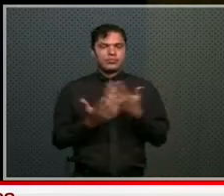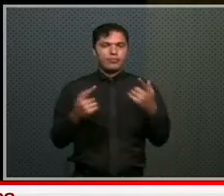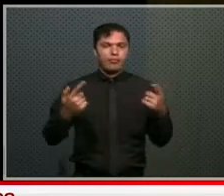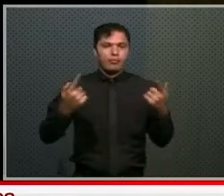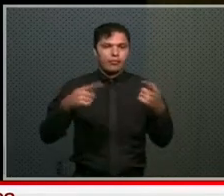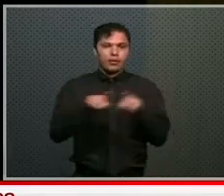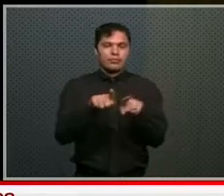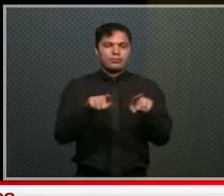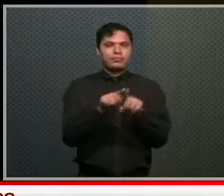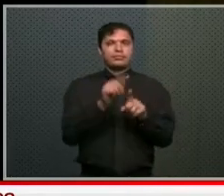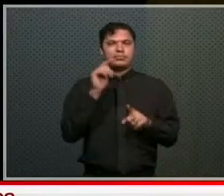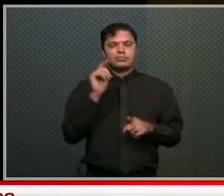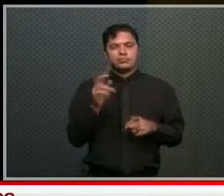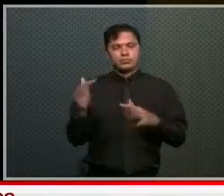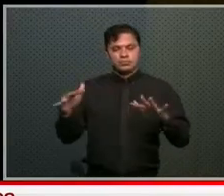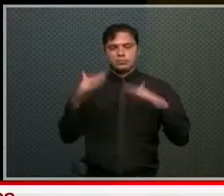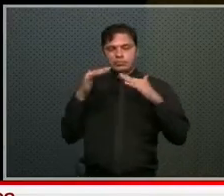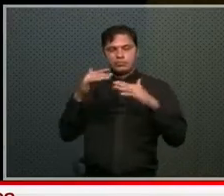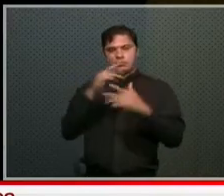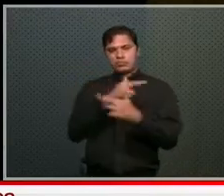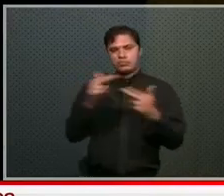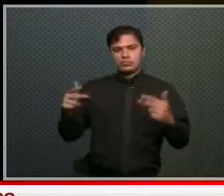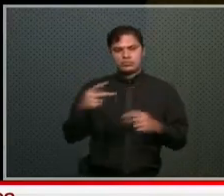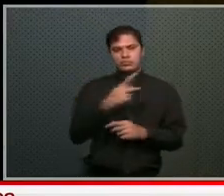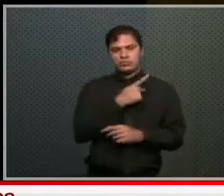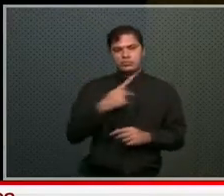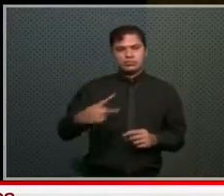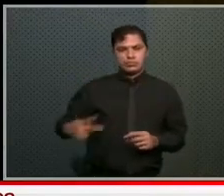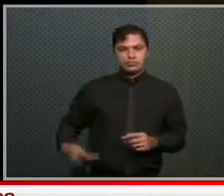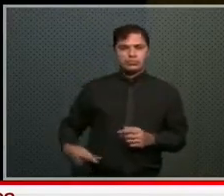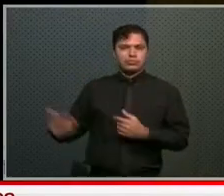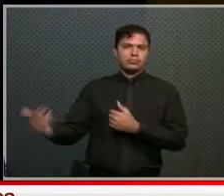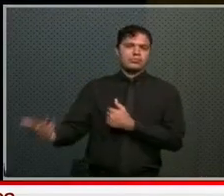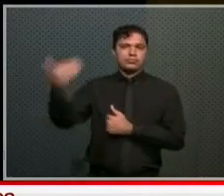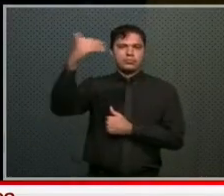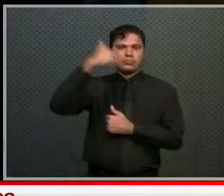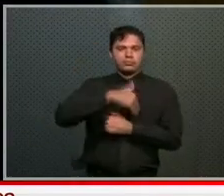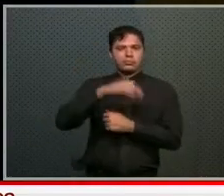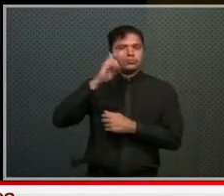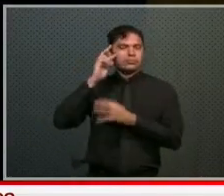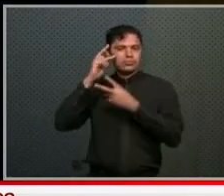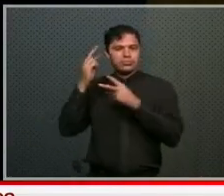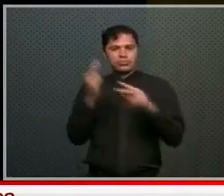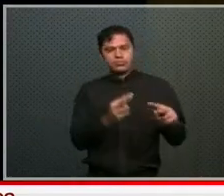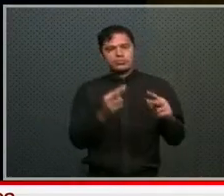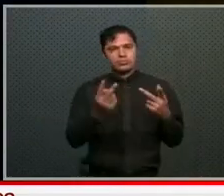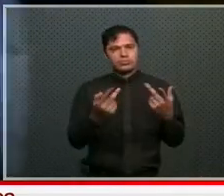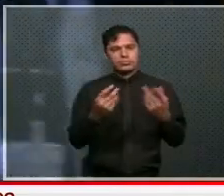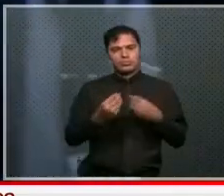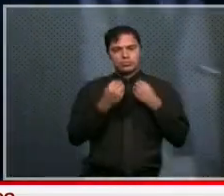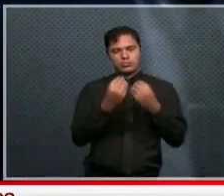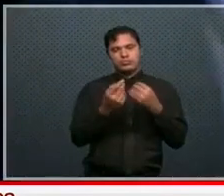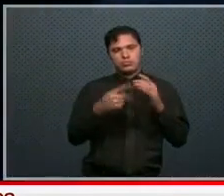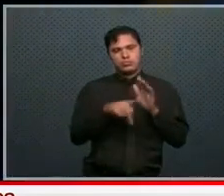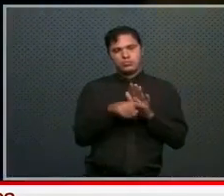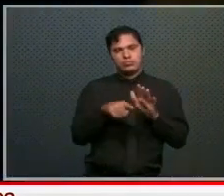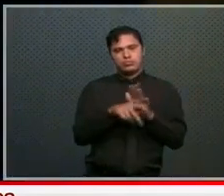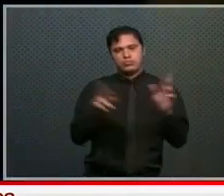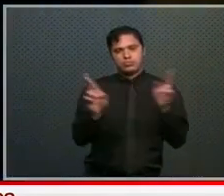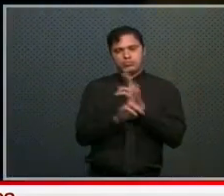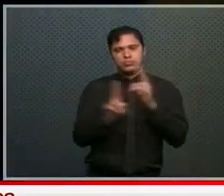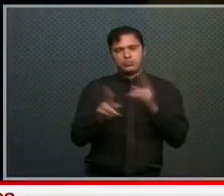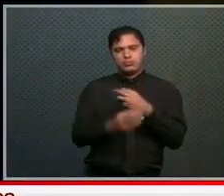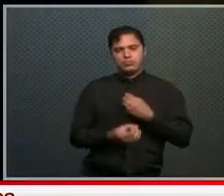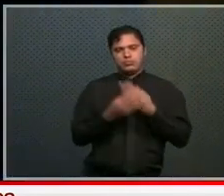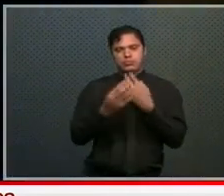chamaram a atenção de diferentes presidentes que aqui tiveram conosco visitando as nossas entregas ligada à produção de